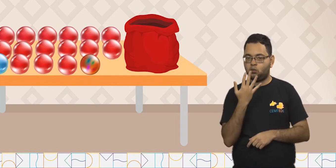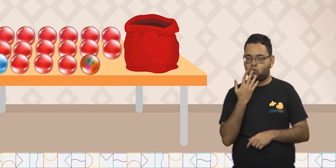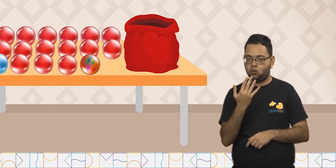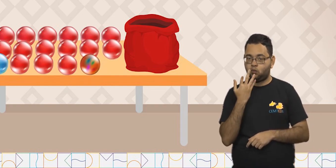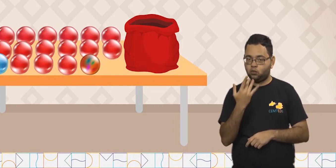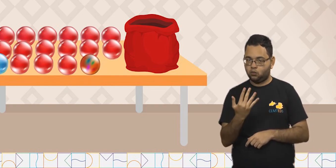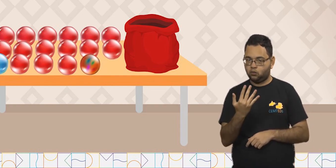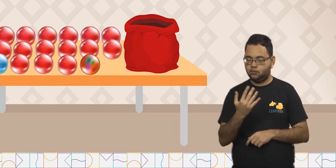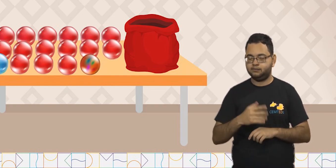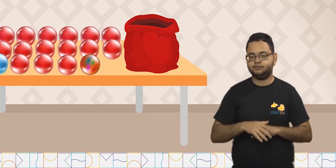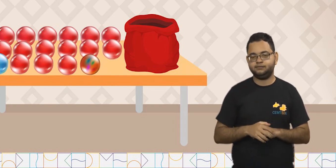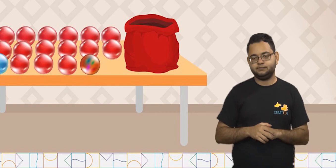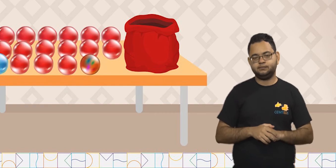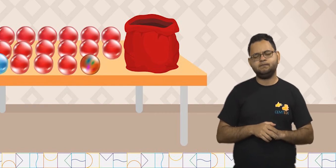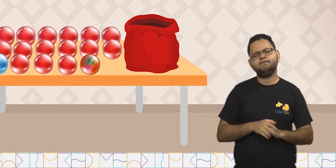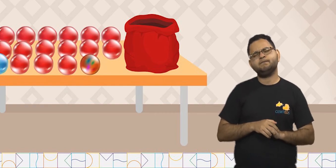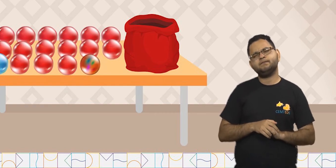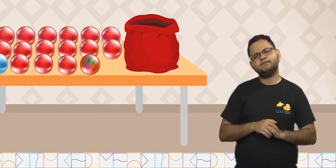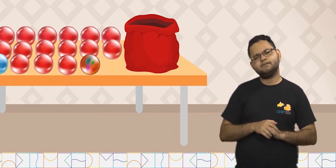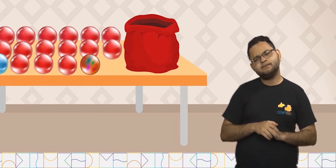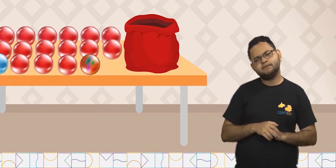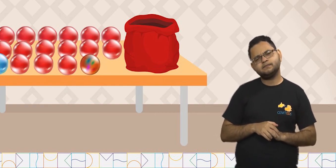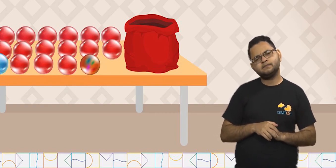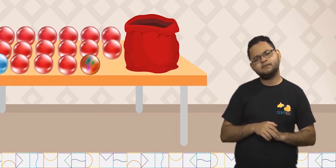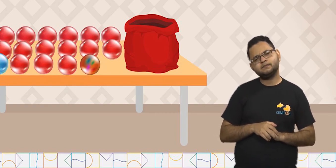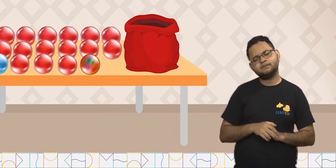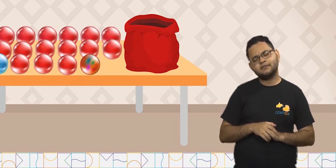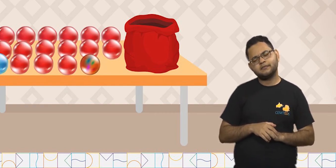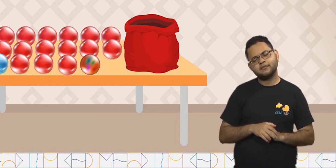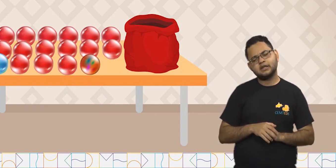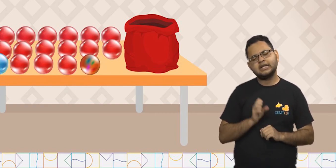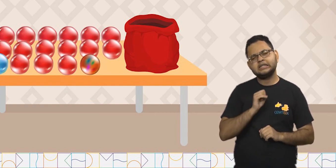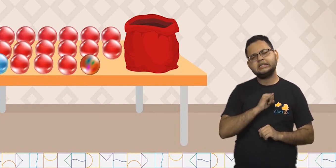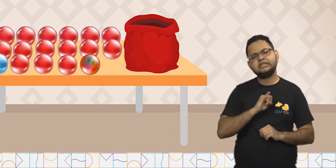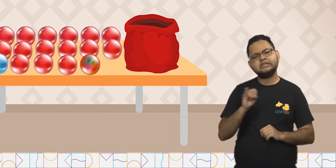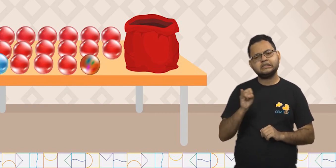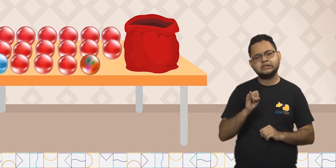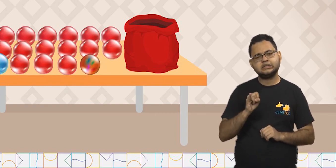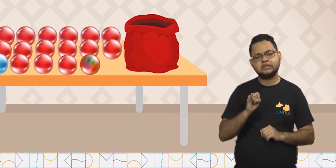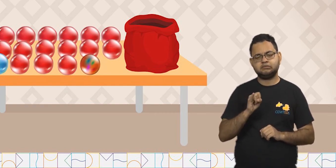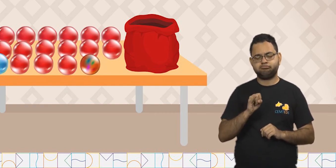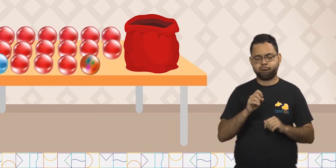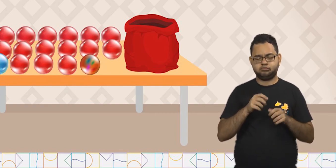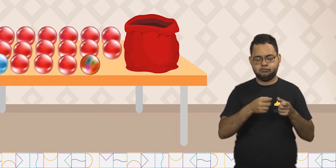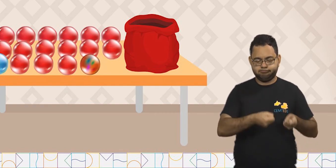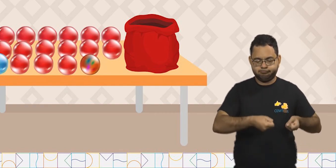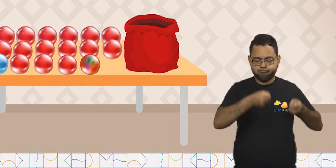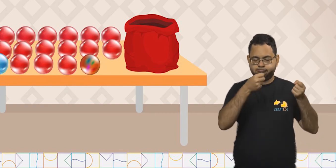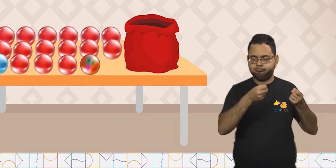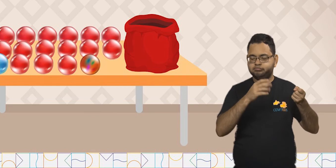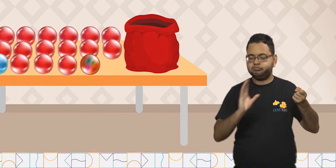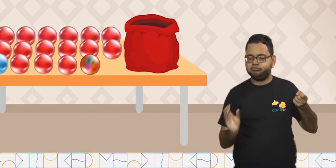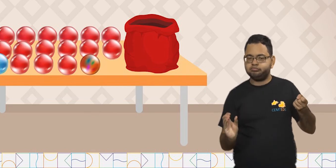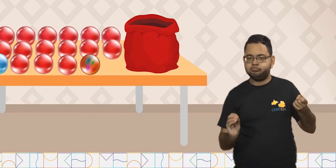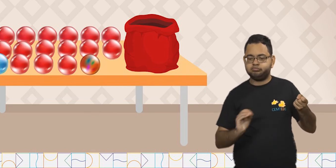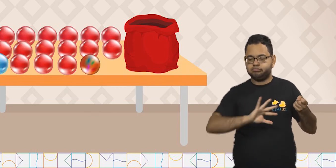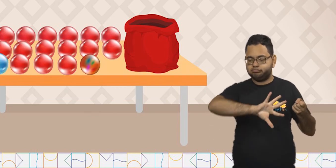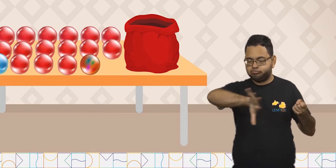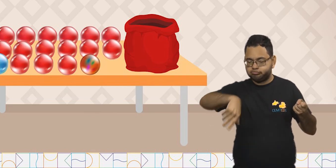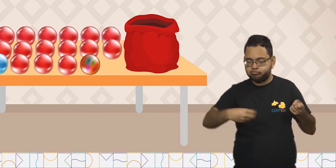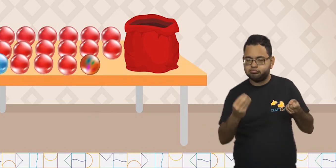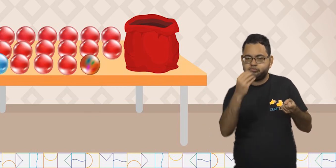colorida crianças e quando Tainá reunir essas bolinhas em uma sacola